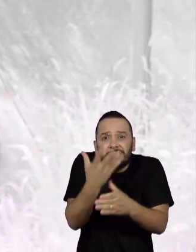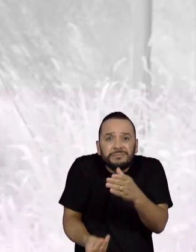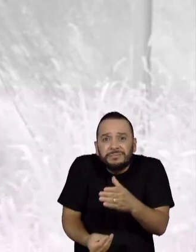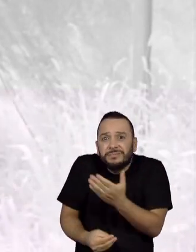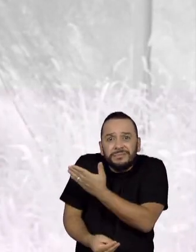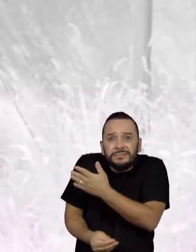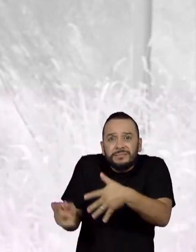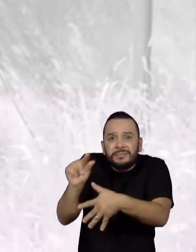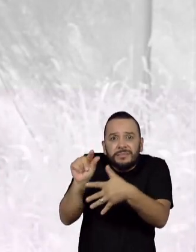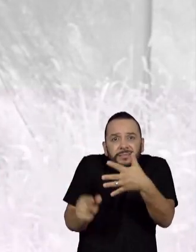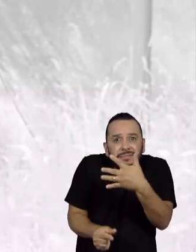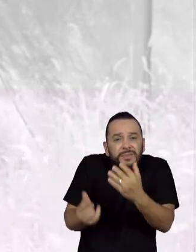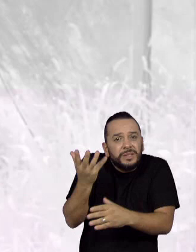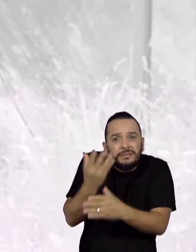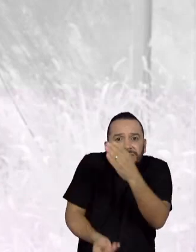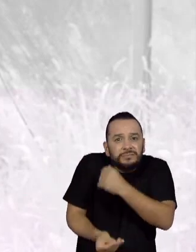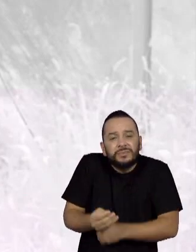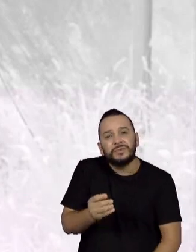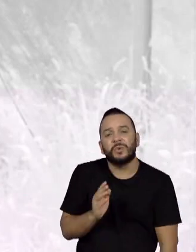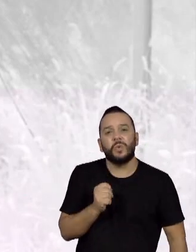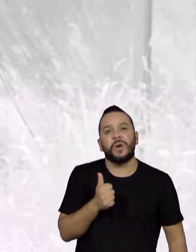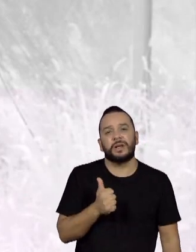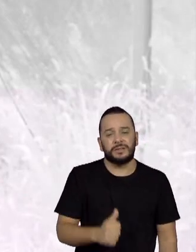Mata Atlântica.